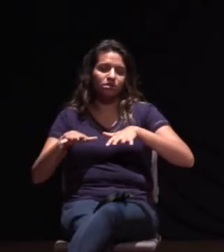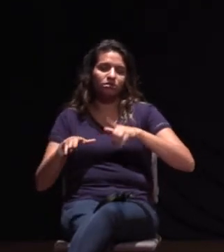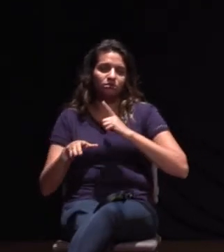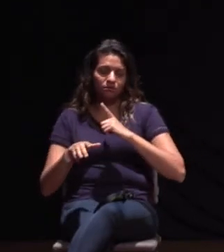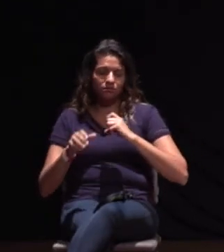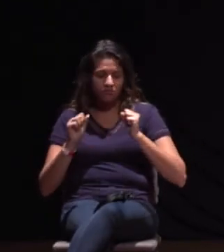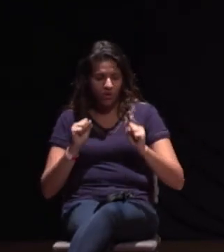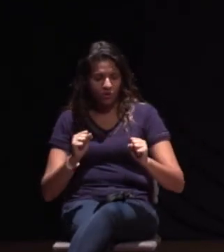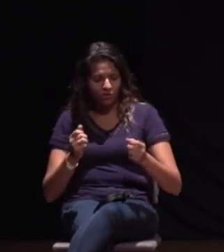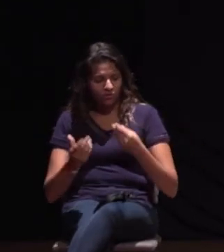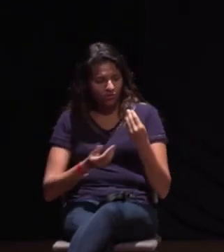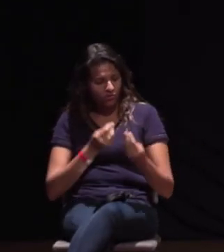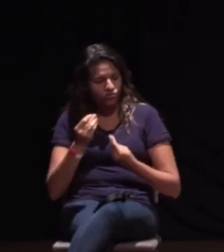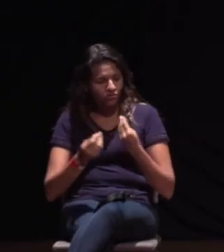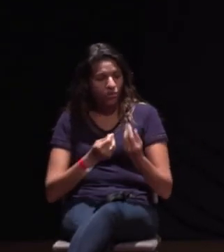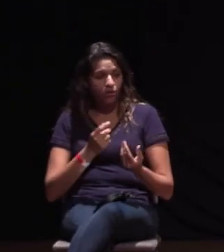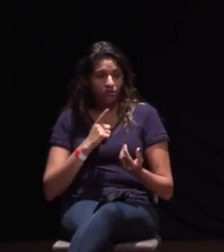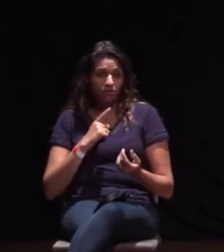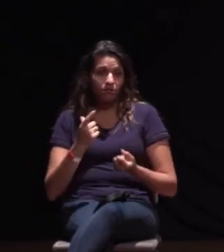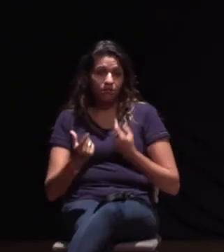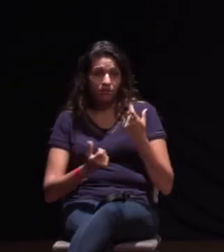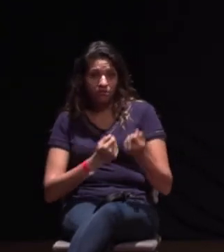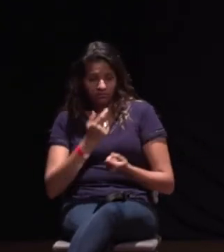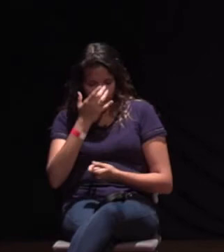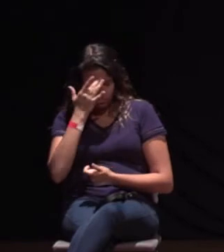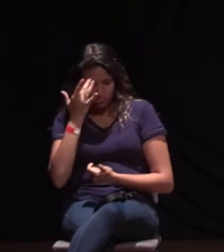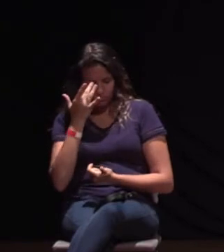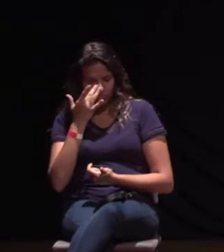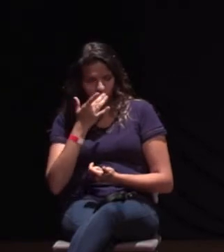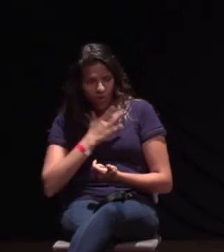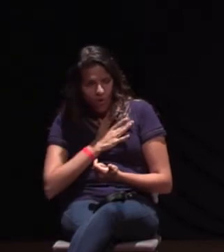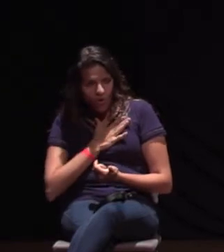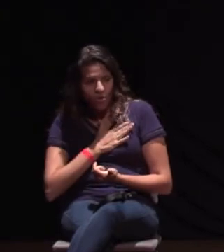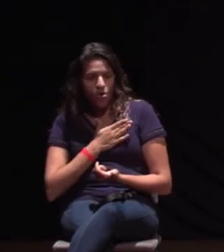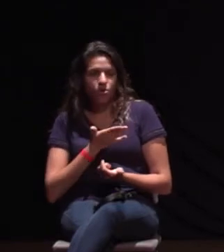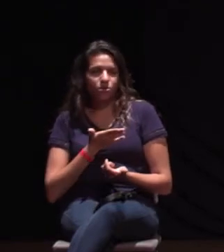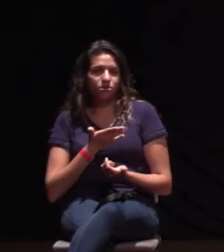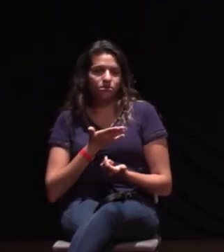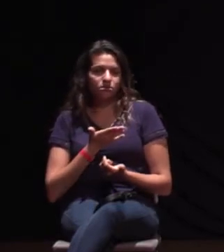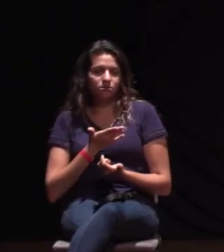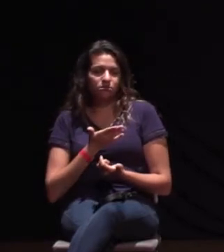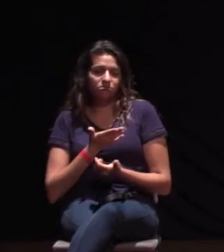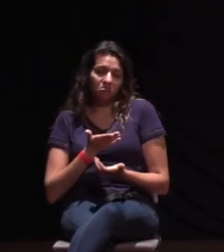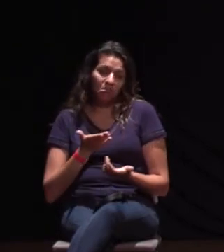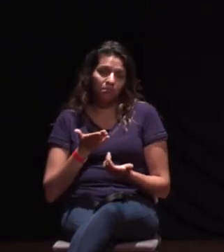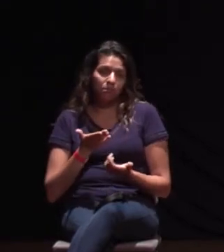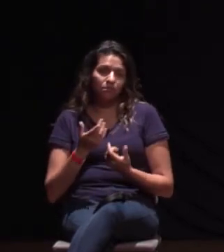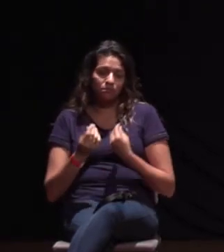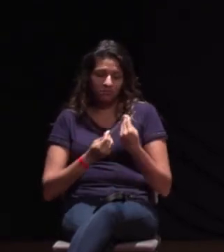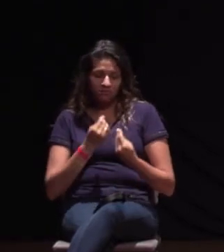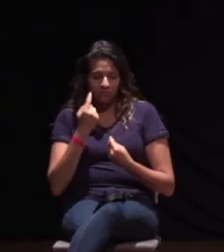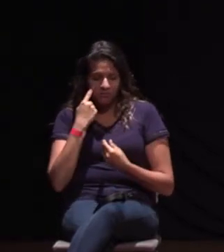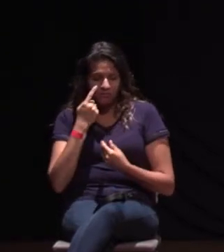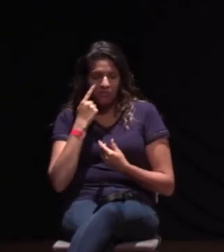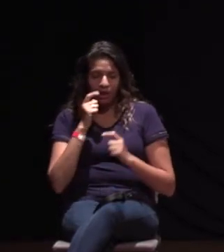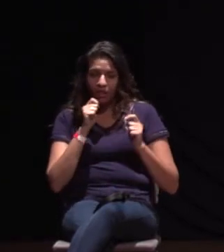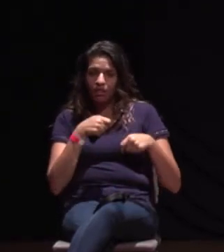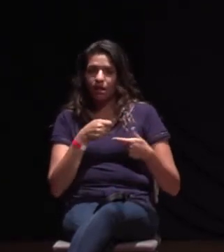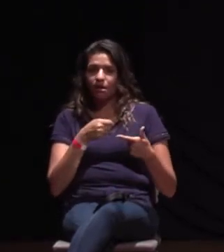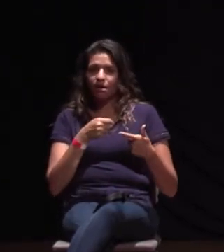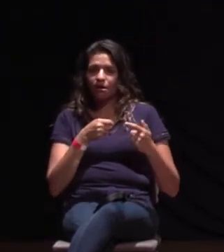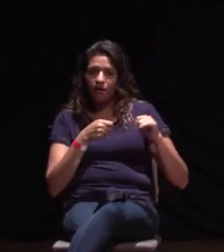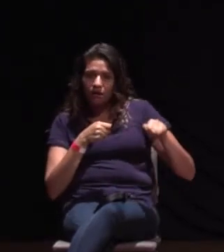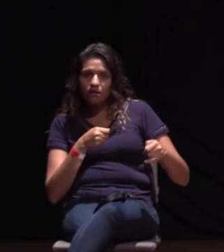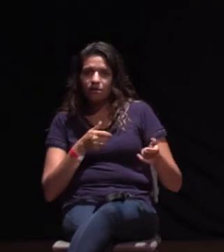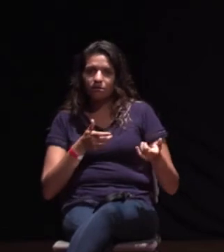se relacionar com um certo fetiche, com novos fetiches, novos objetos de consumo também, de alguma